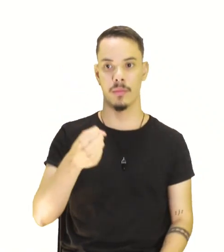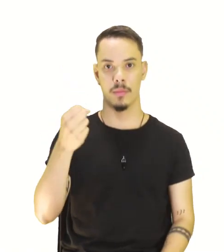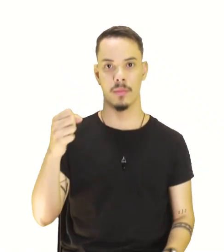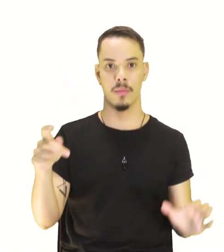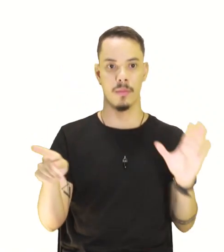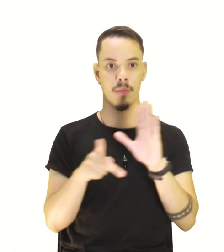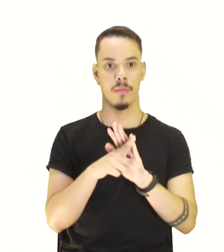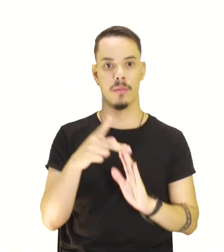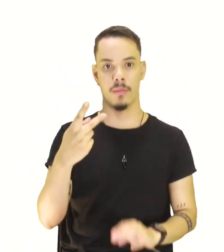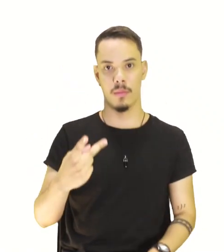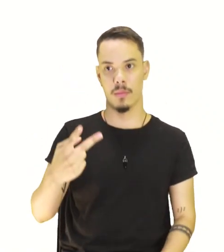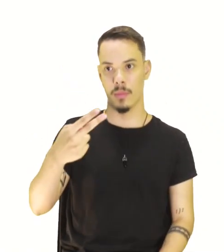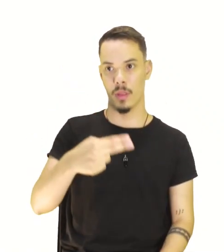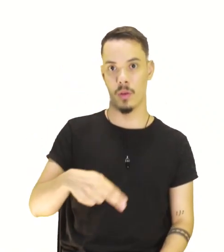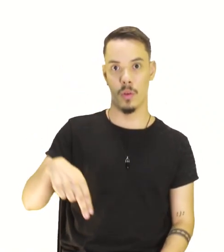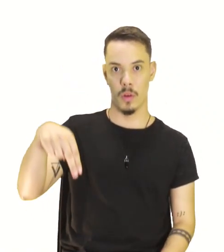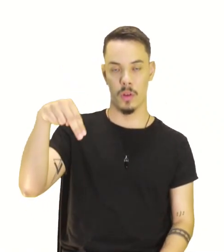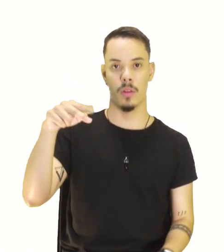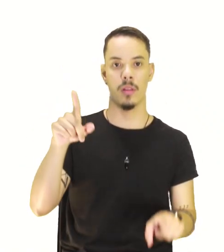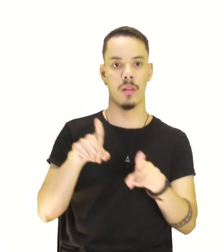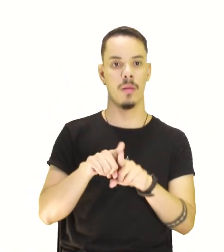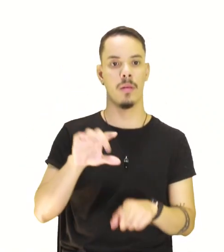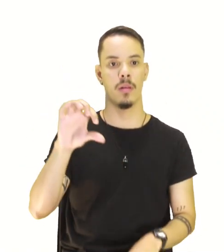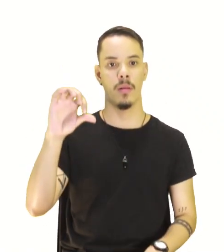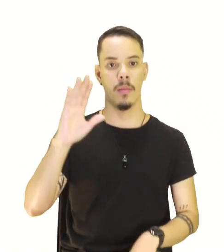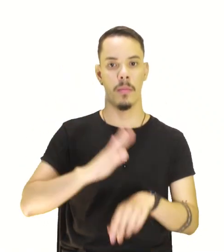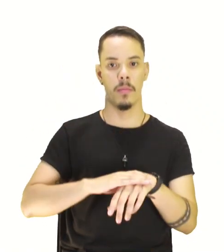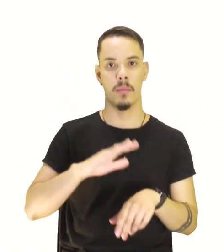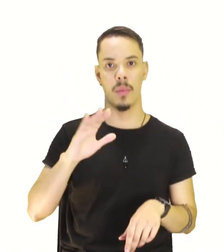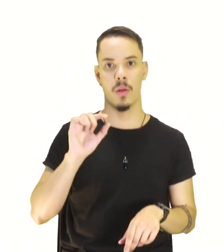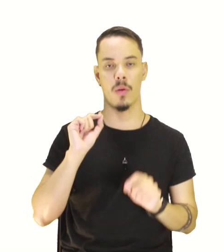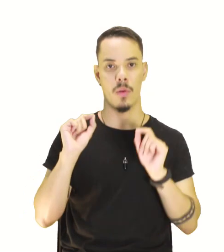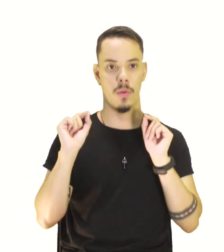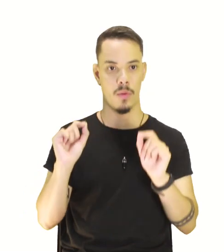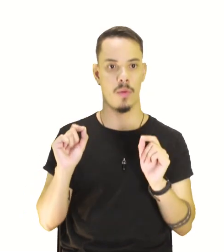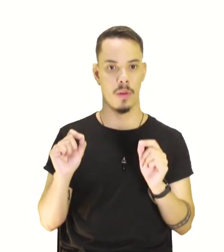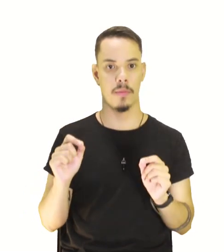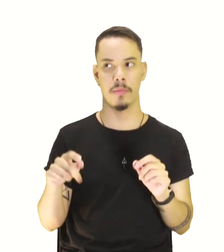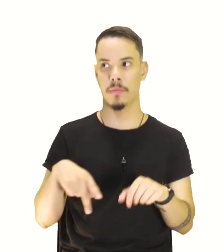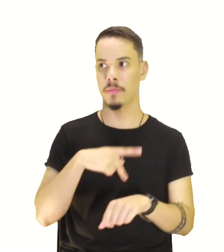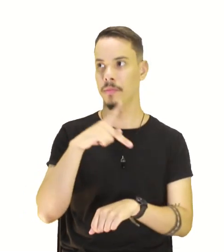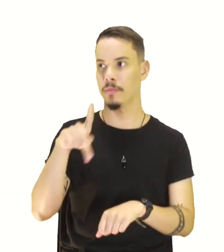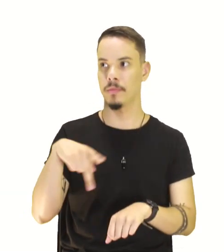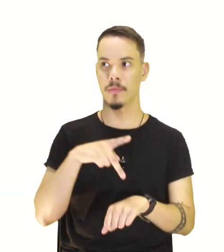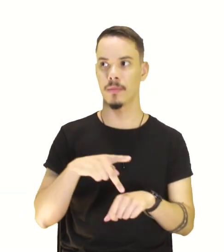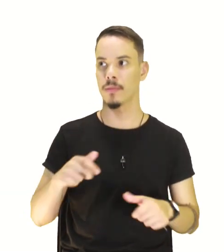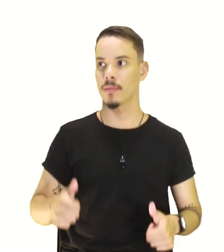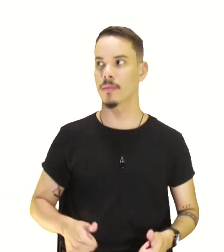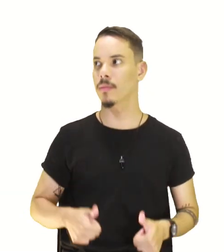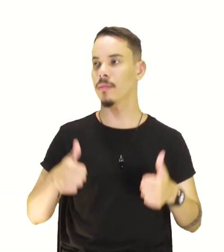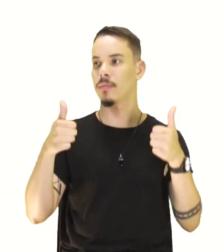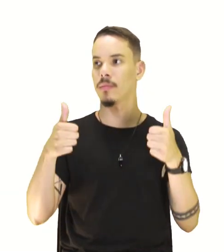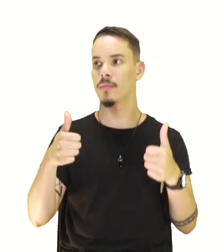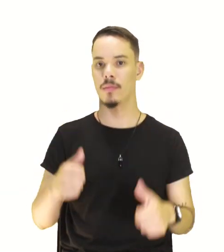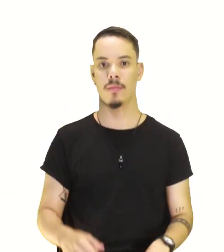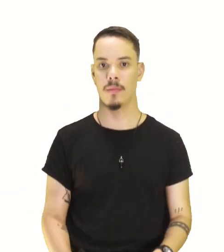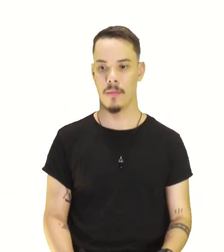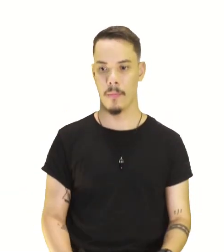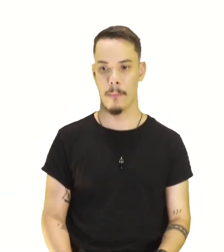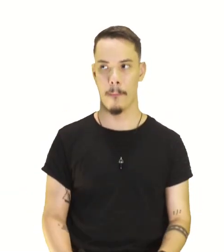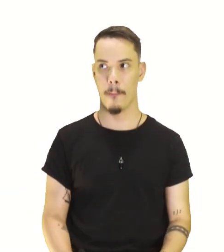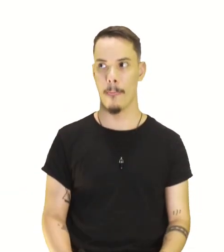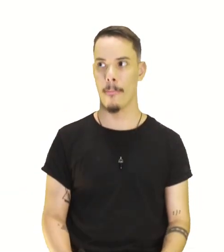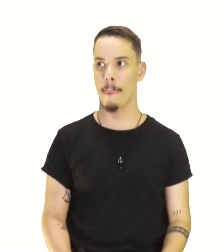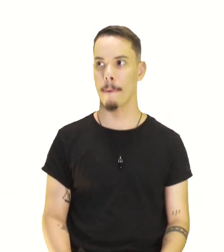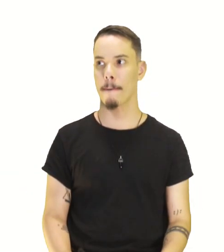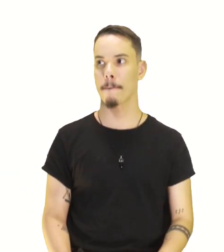região norte e a 9ª maior bacia leiteira do país. Uau! Destaques, né?